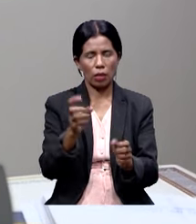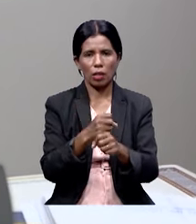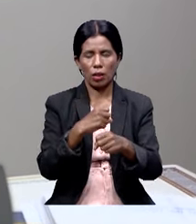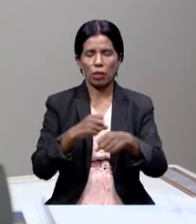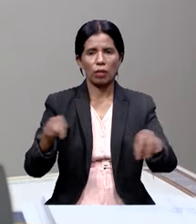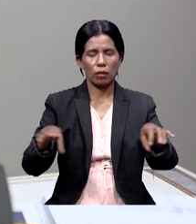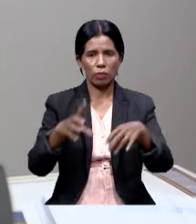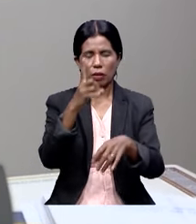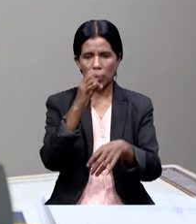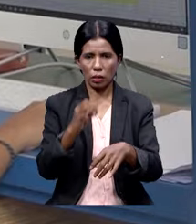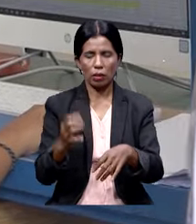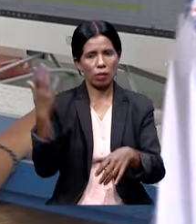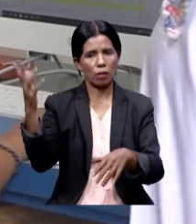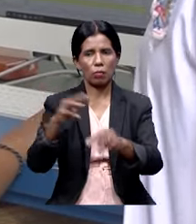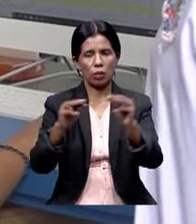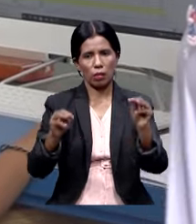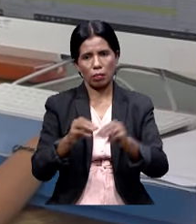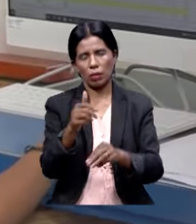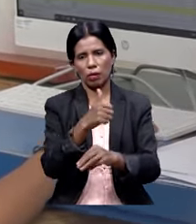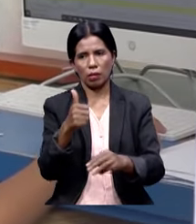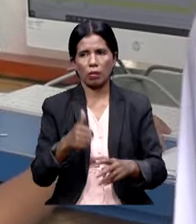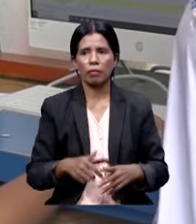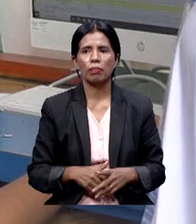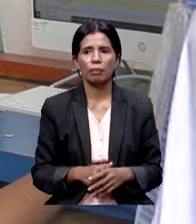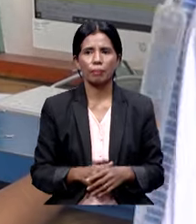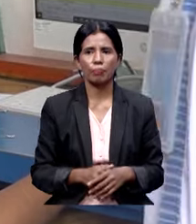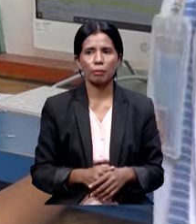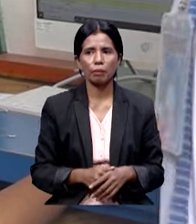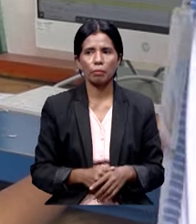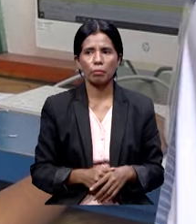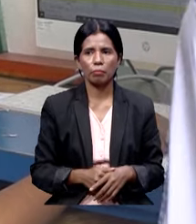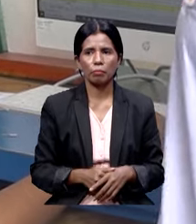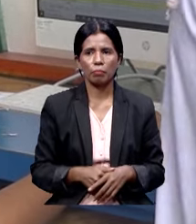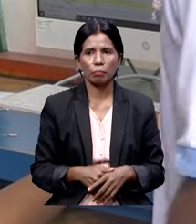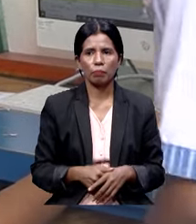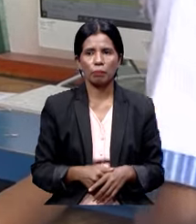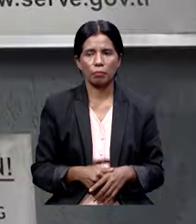CNAR e Dili, no nosso município Circeloc. Adriano Verdial, Zemino Santos, GMN.